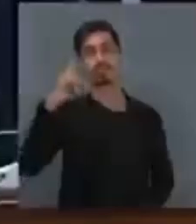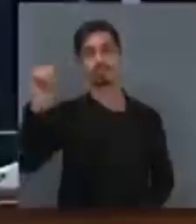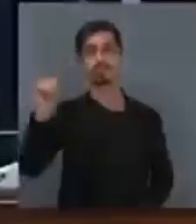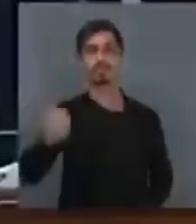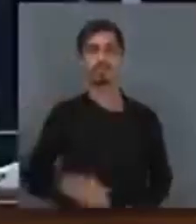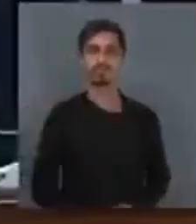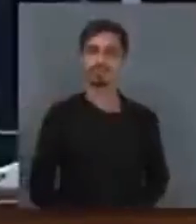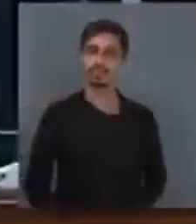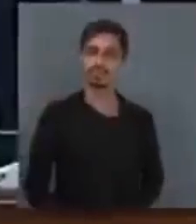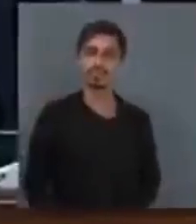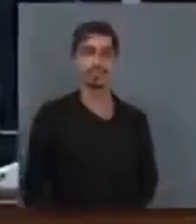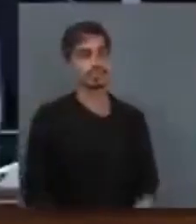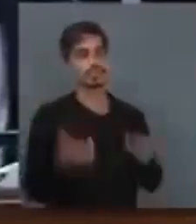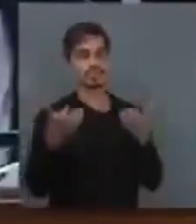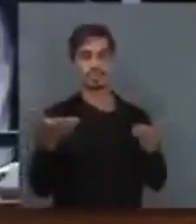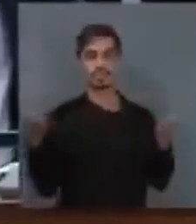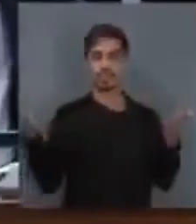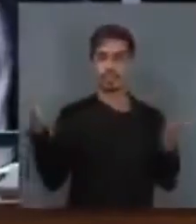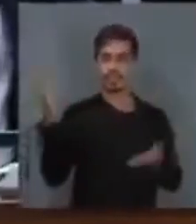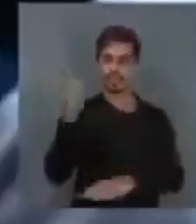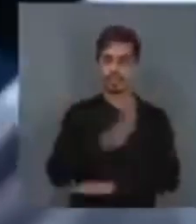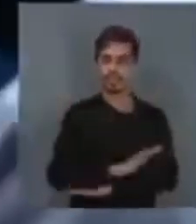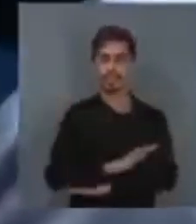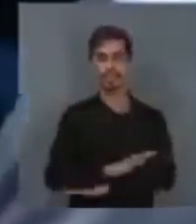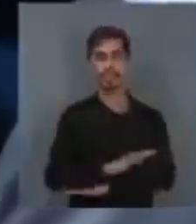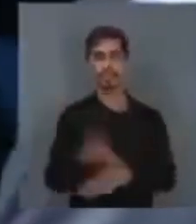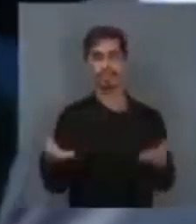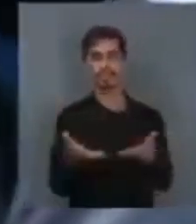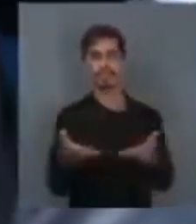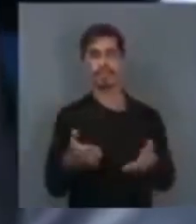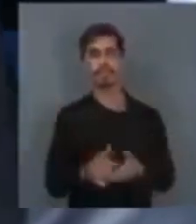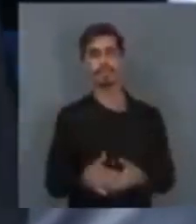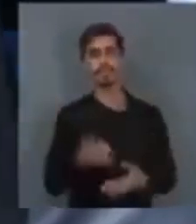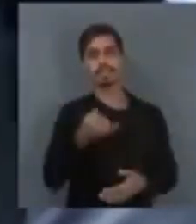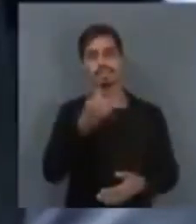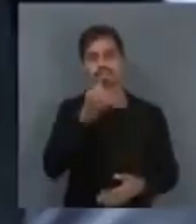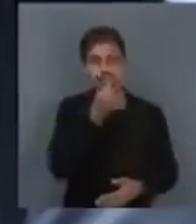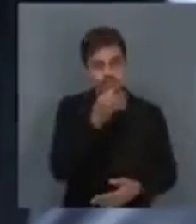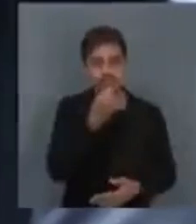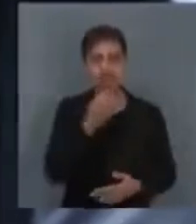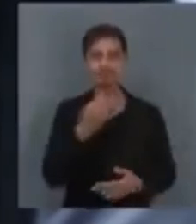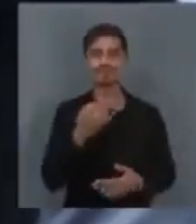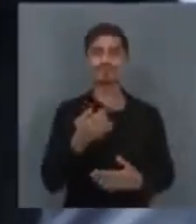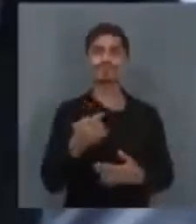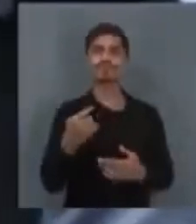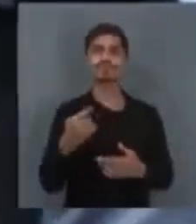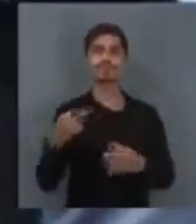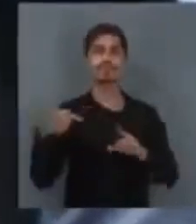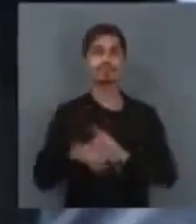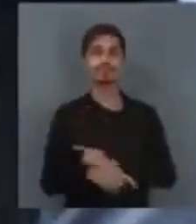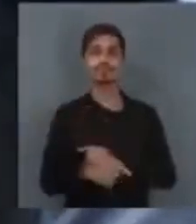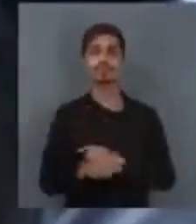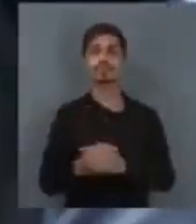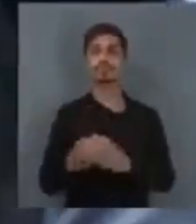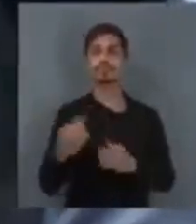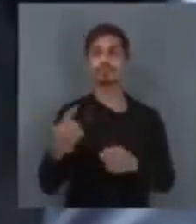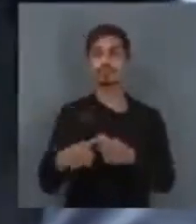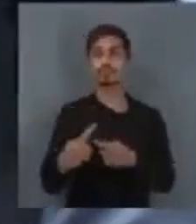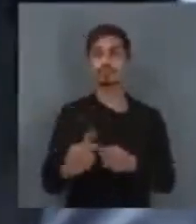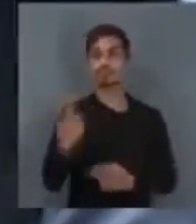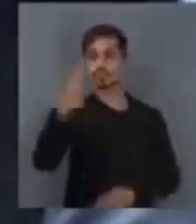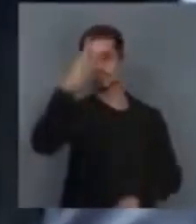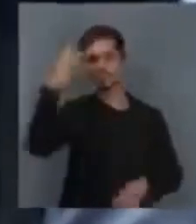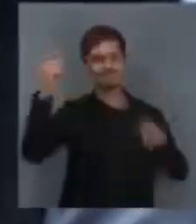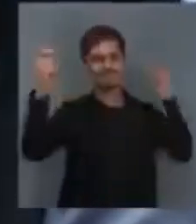Quero, na tarde de hoje, externar um profundo voto de pesar ao falecimento de um grande